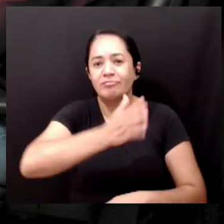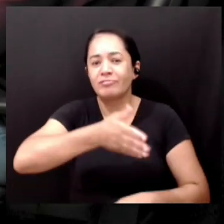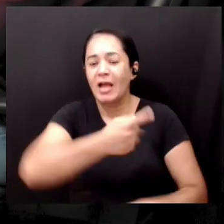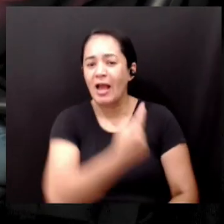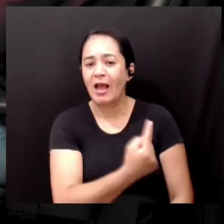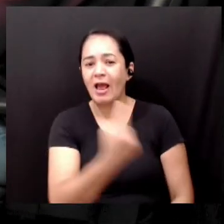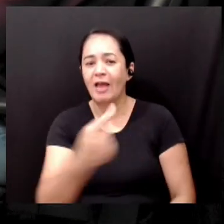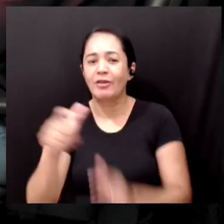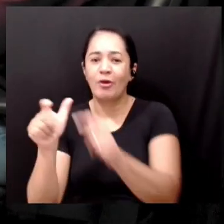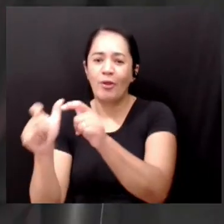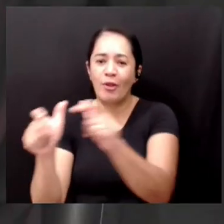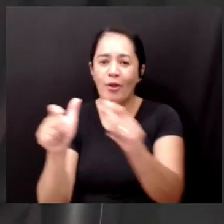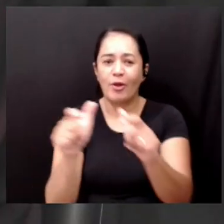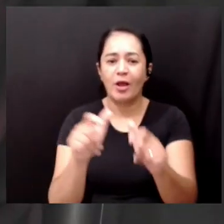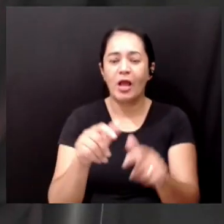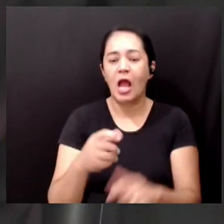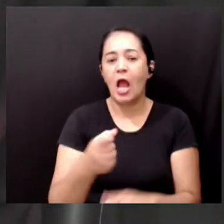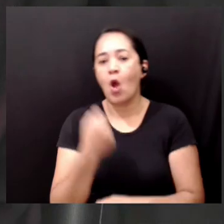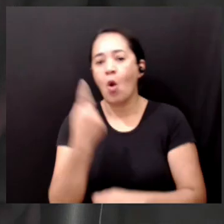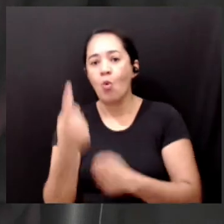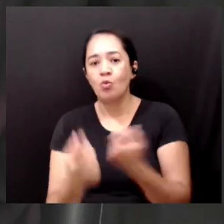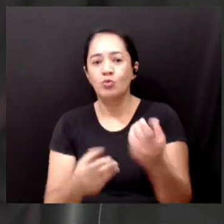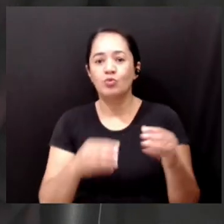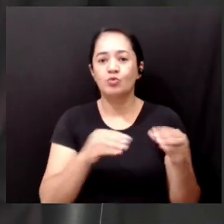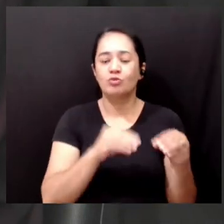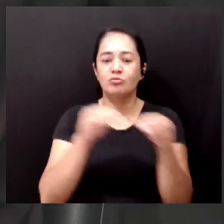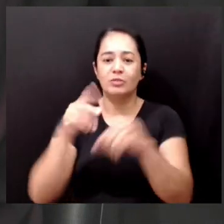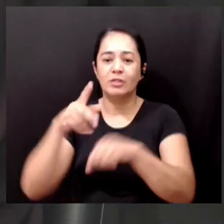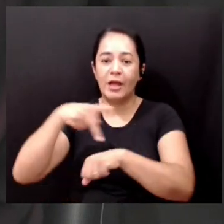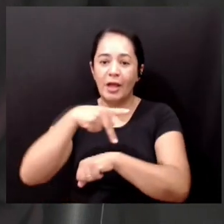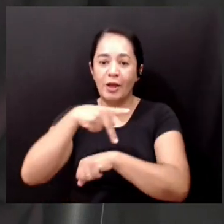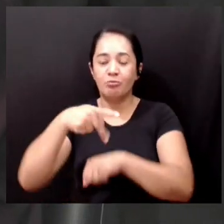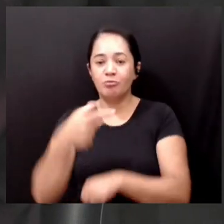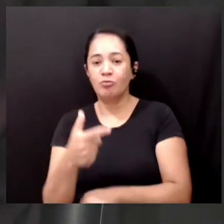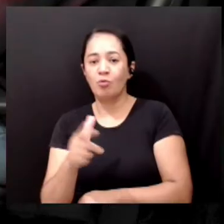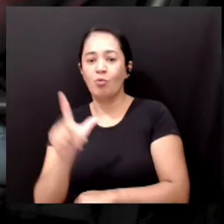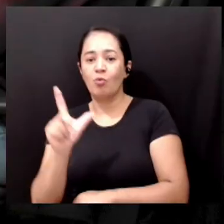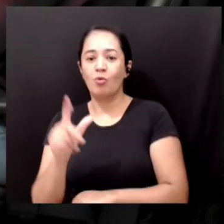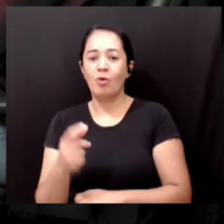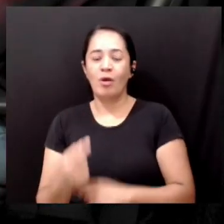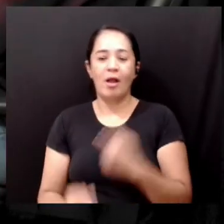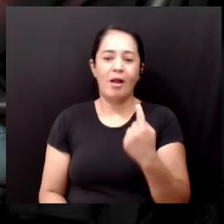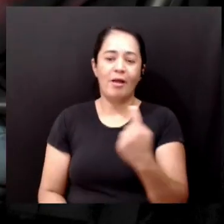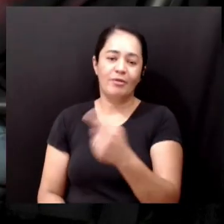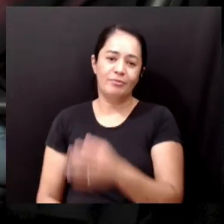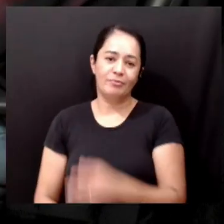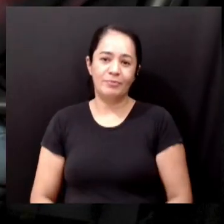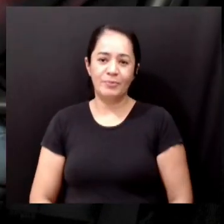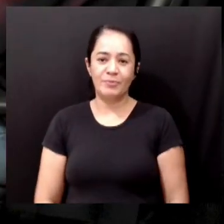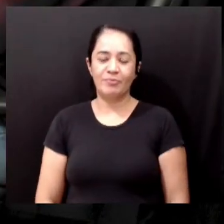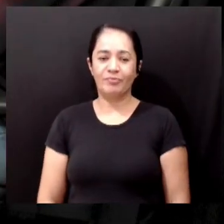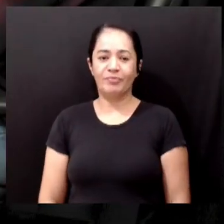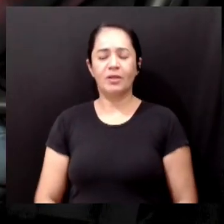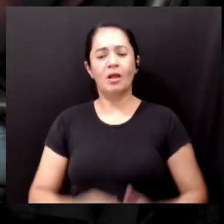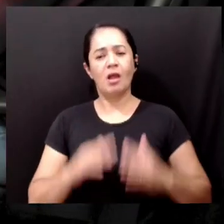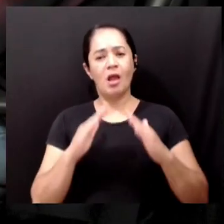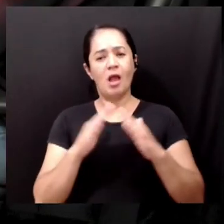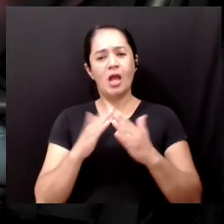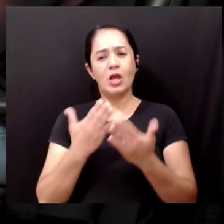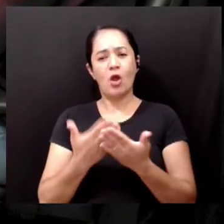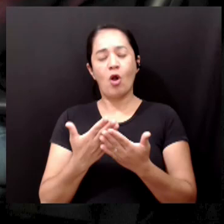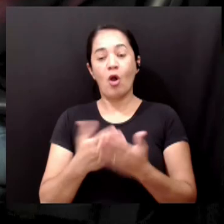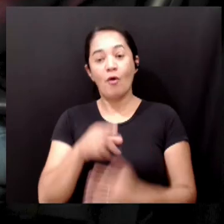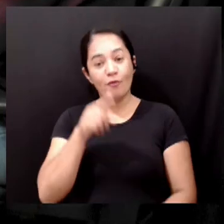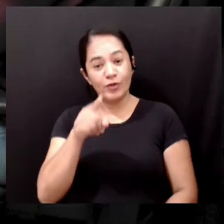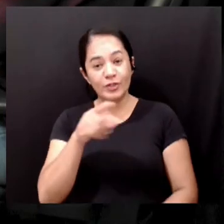de país, então a vida foi levando cada um para um caminho, né? E a escola? Quem era o Guilherme na escola? Em que